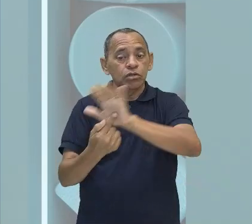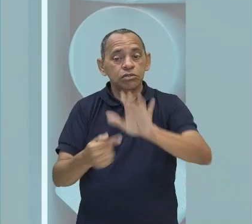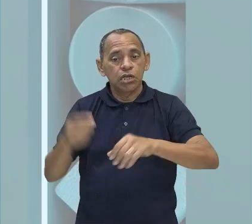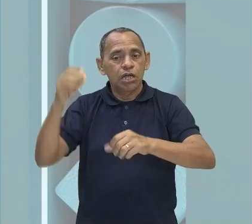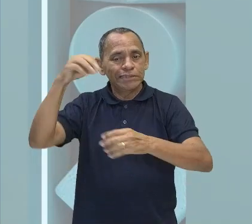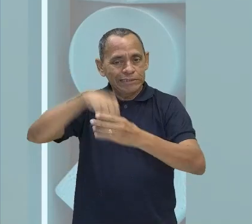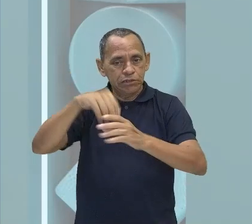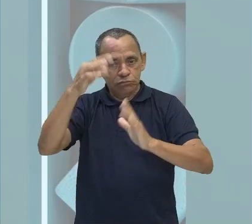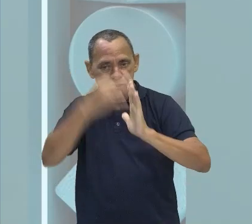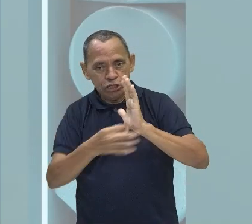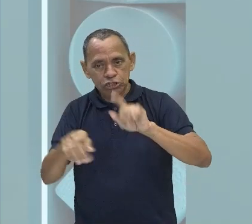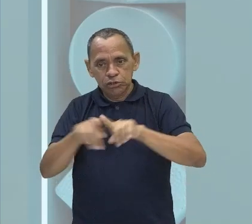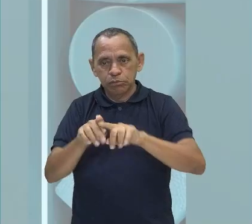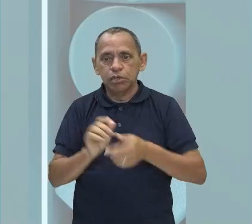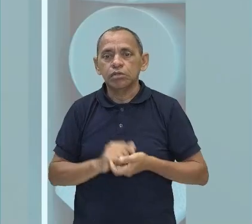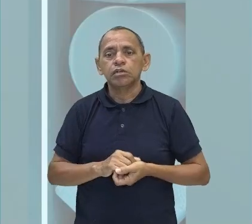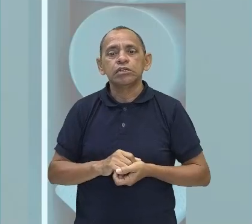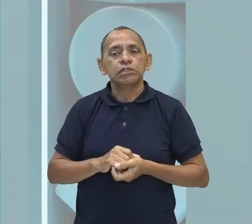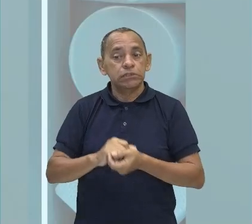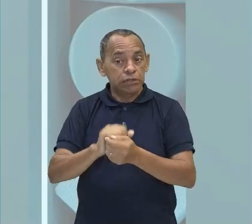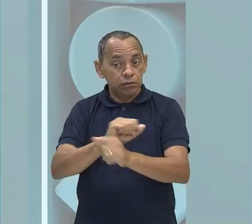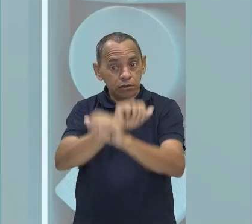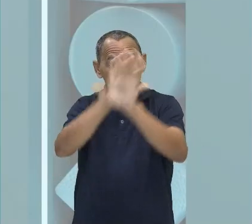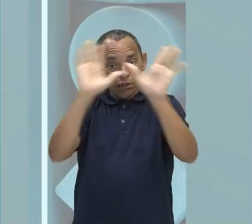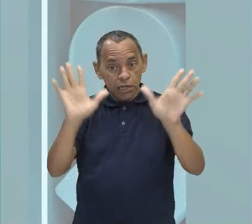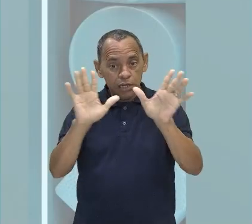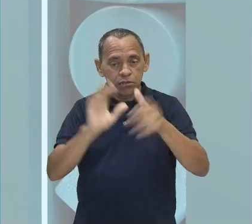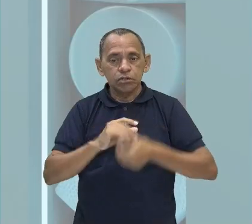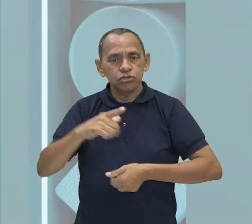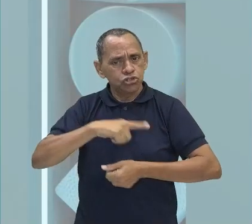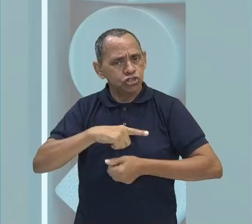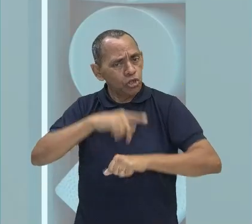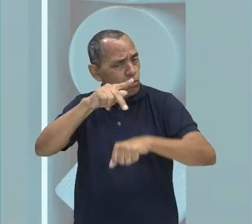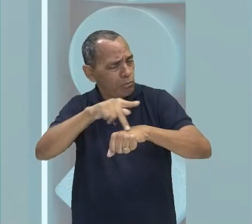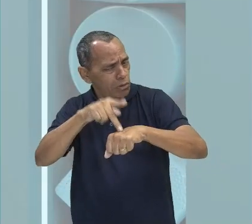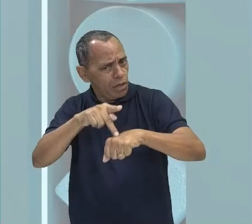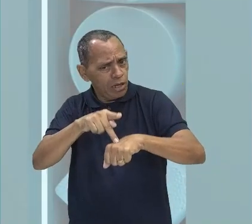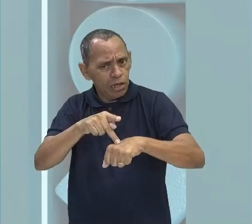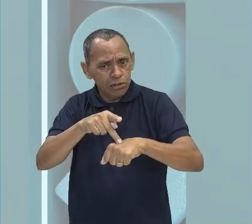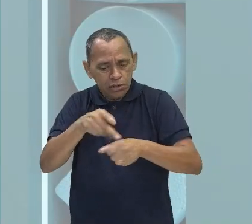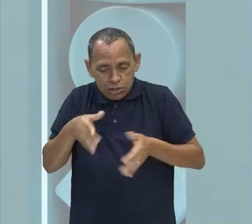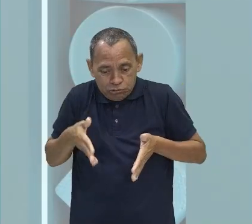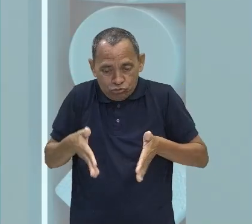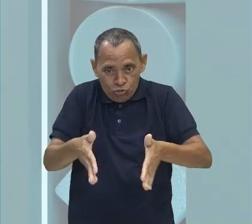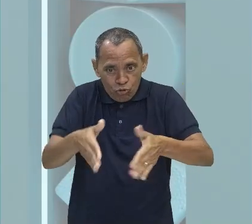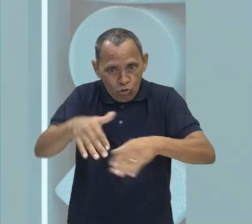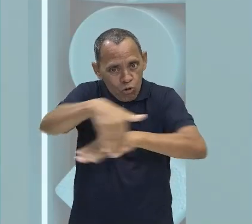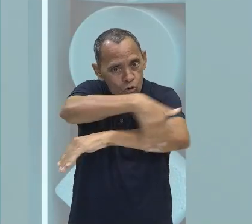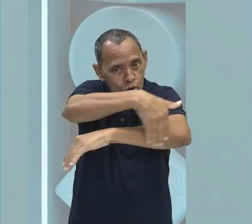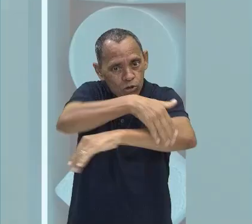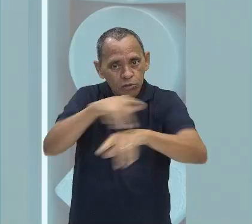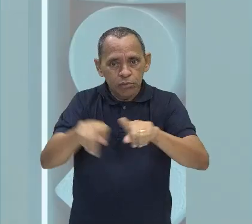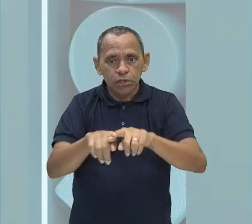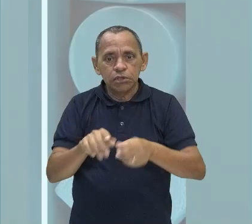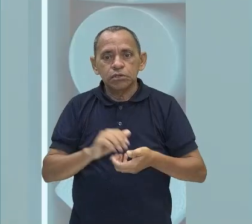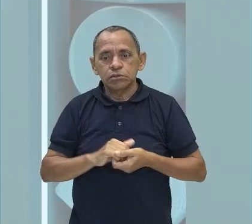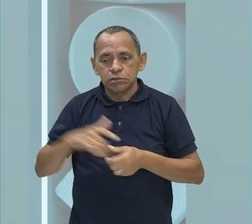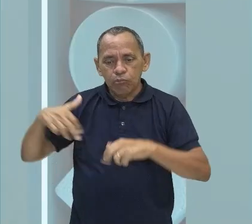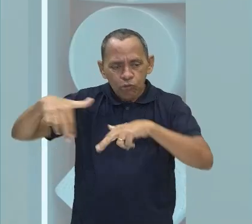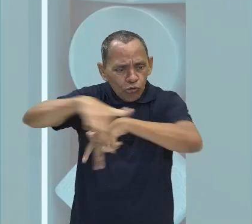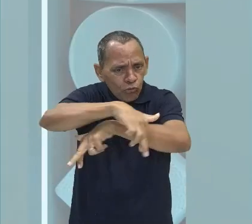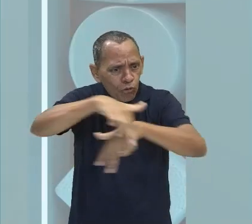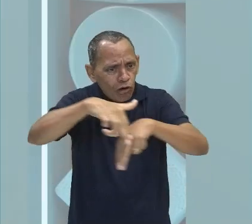está muito implícito a partir daquilo que foi dito. A gente sabe, uma pedra, né? Informação explícita, tinha uma pedra no meio do caminho, como se você andasse e observasse